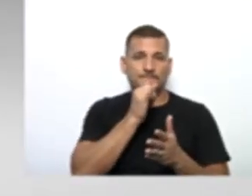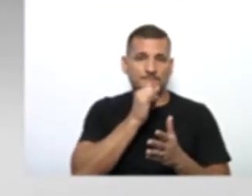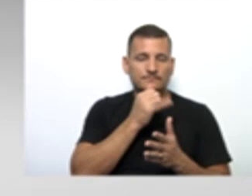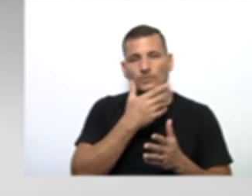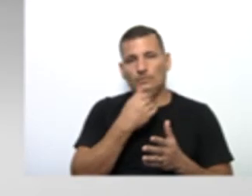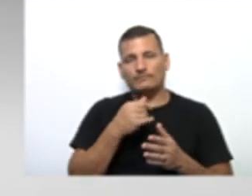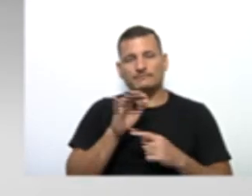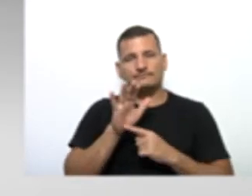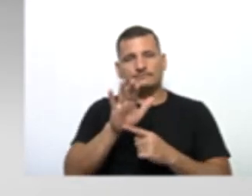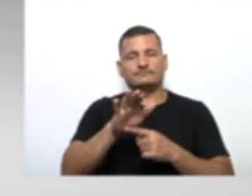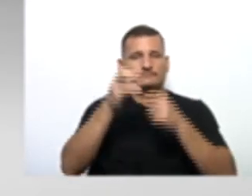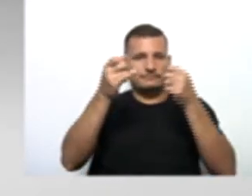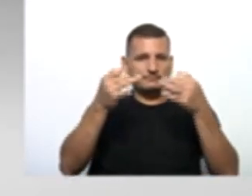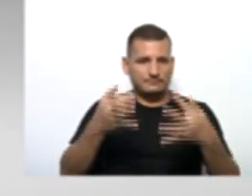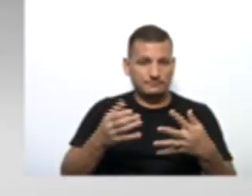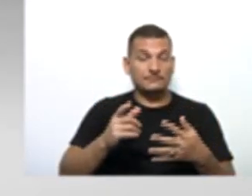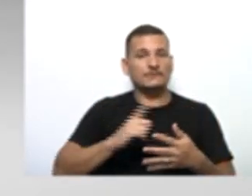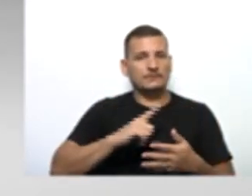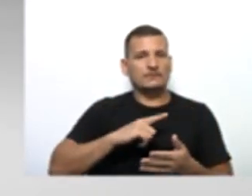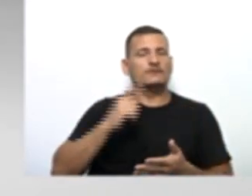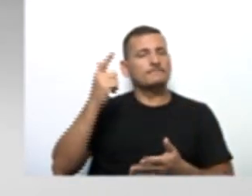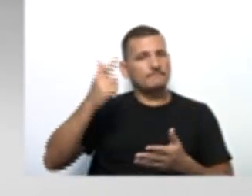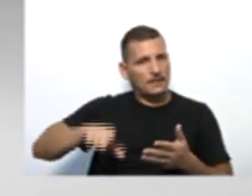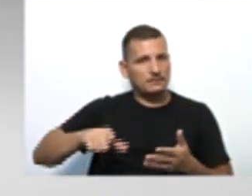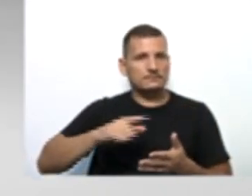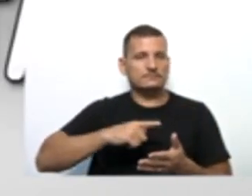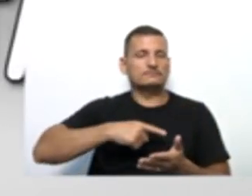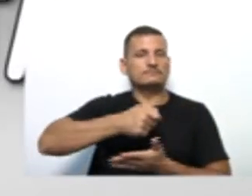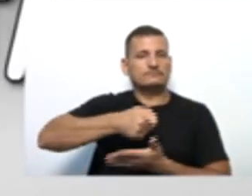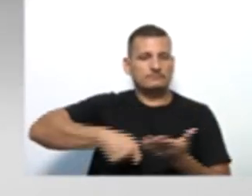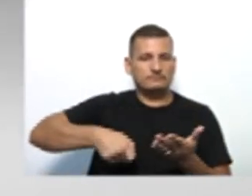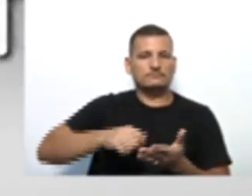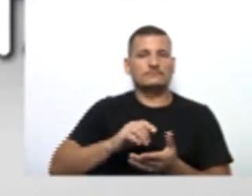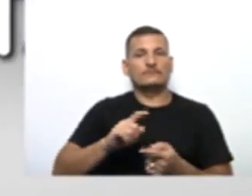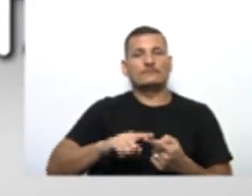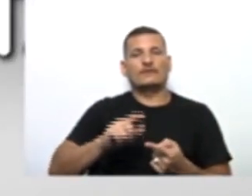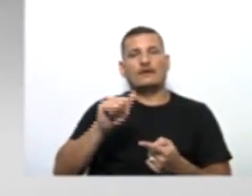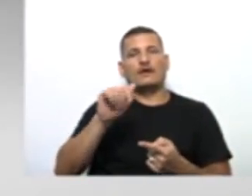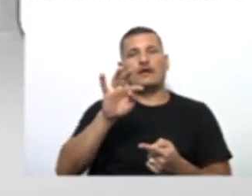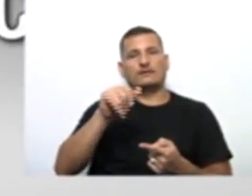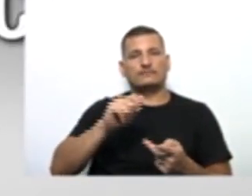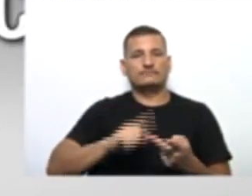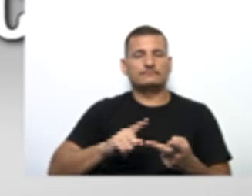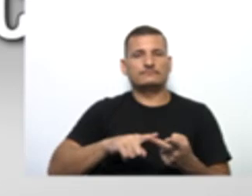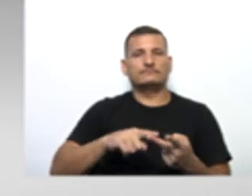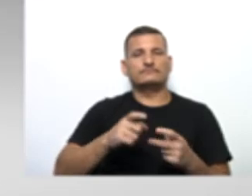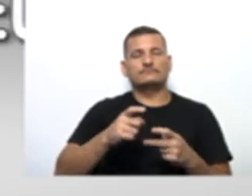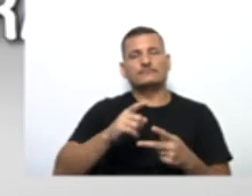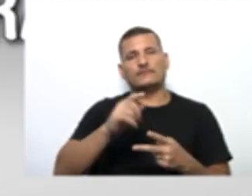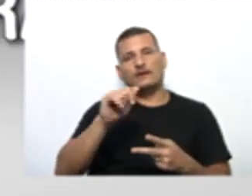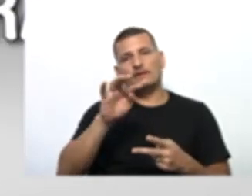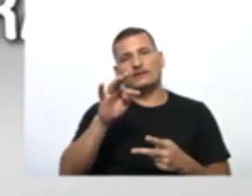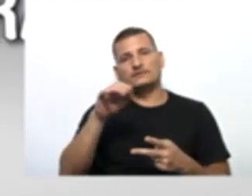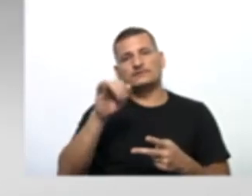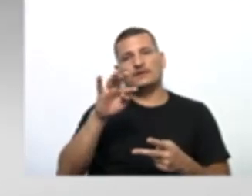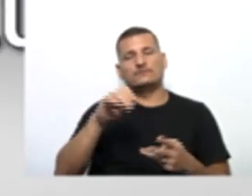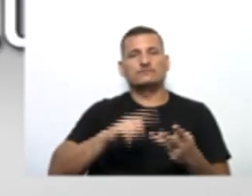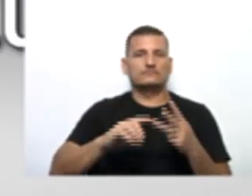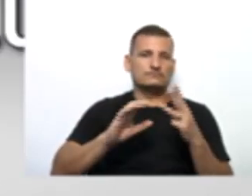entrevistado nos mostrou, ainda existem muito mais tipos de redação: ata, atestado, comunicado,